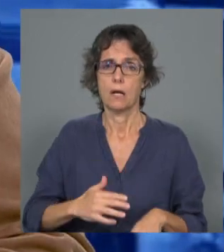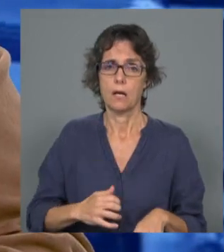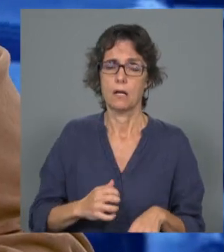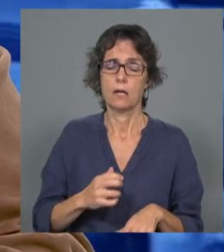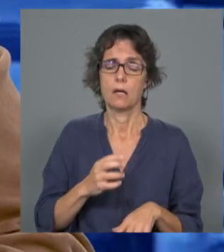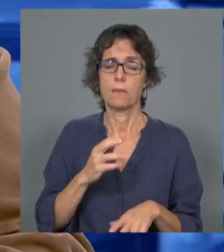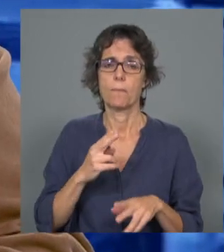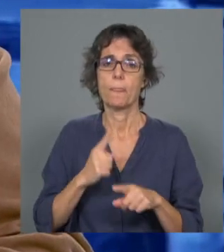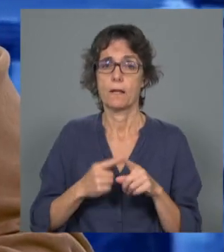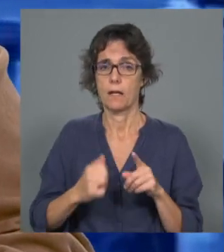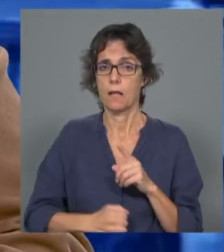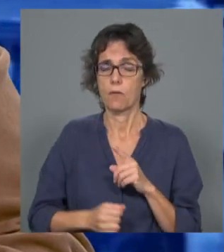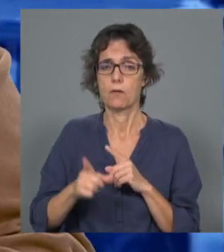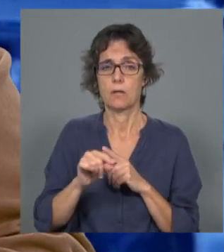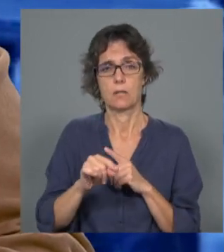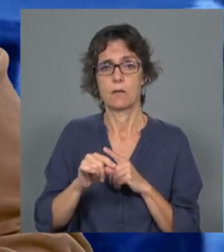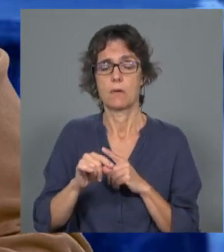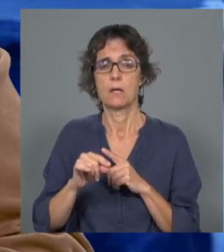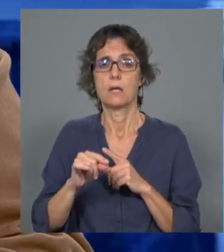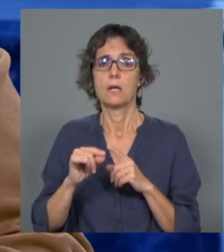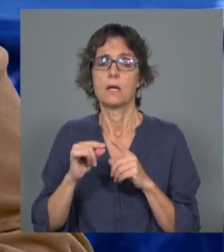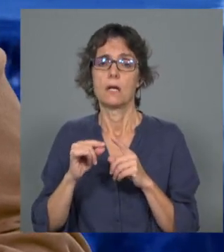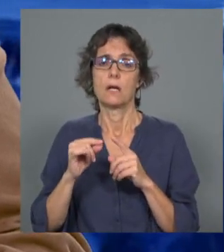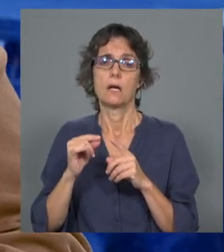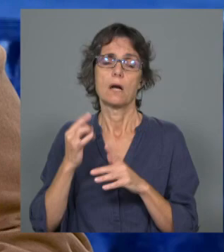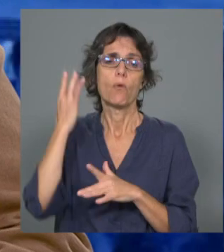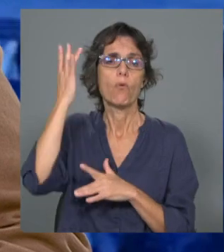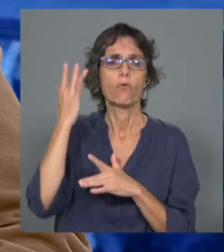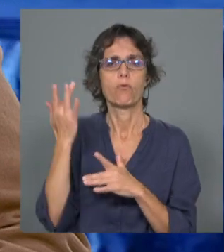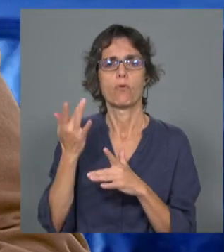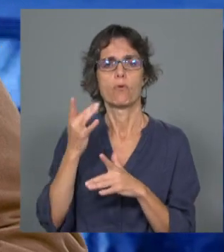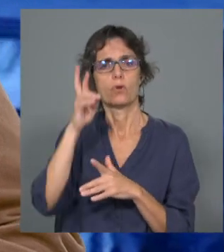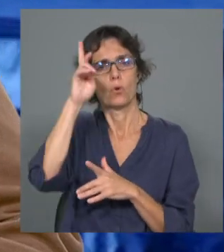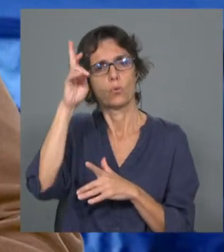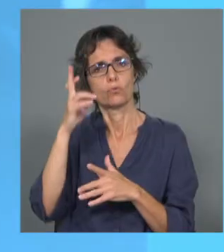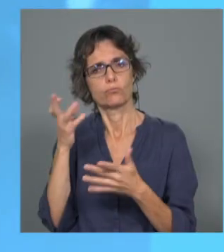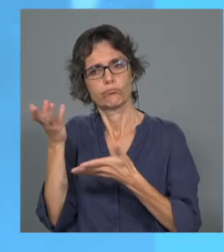demonstrada às evoluções positivas da Igreja Ortodoxa russa.